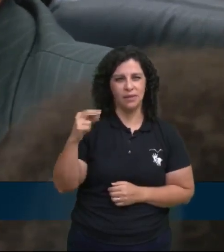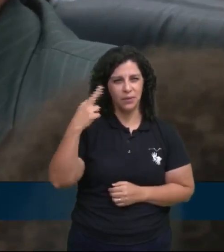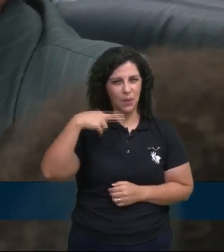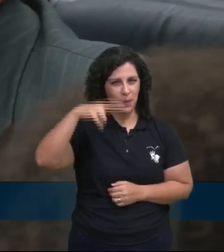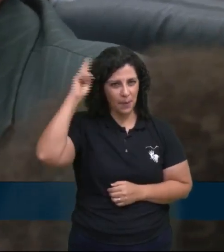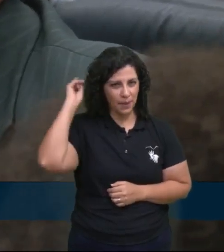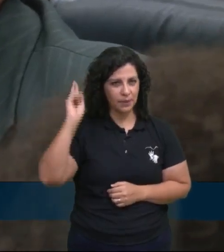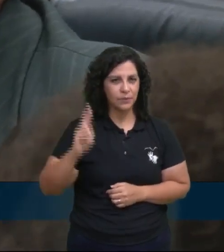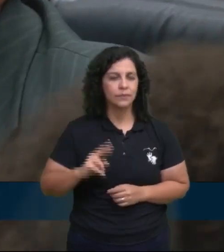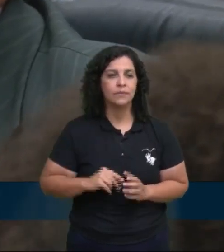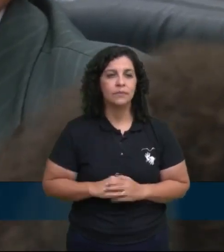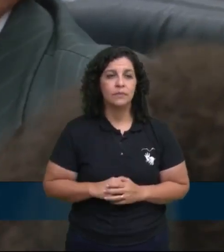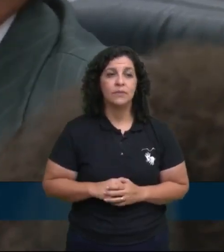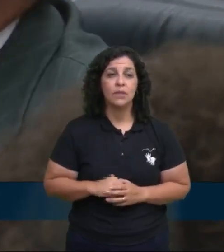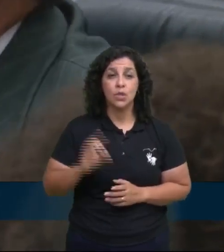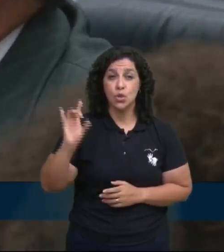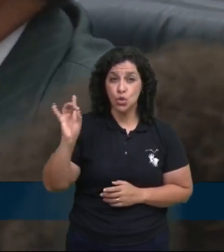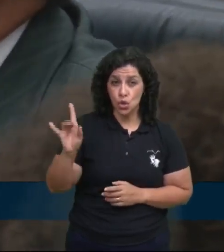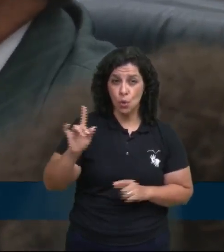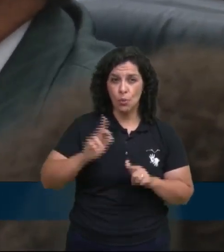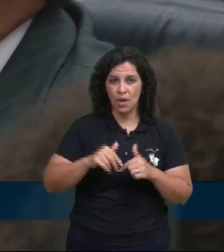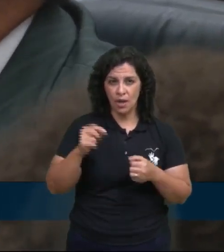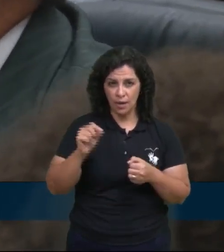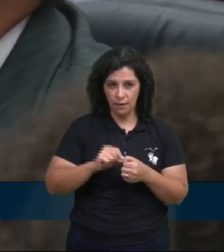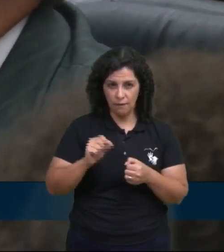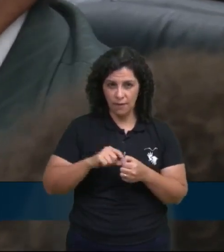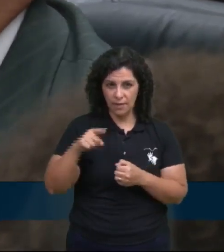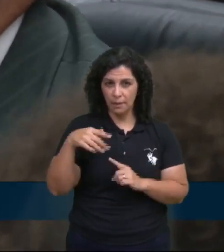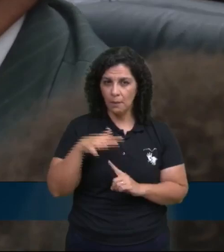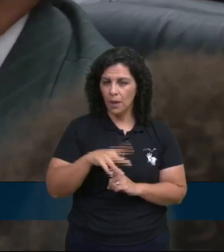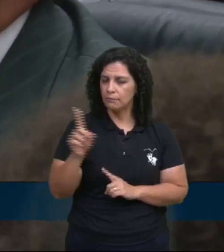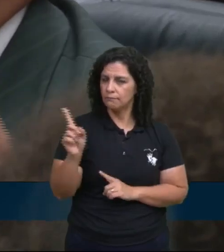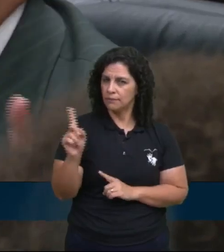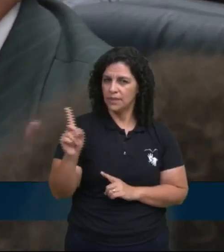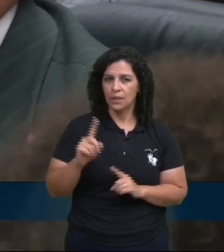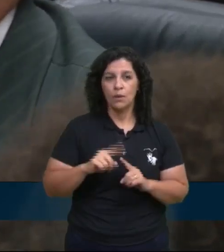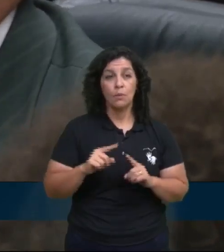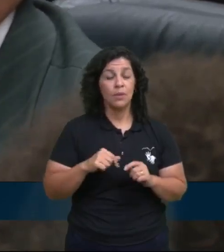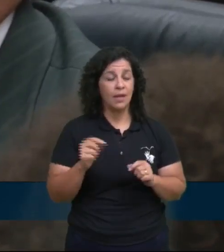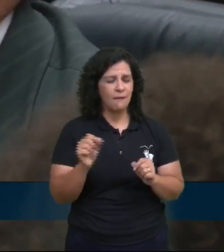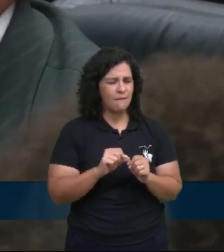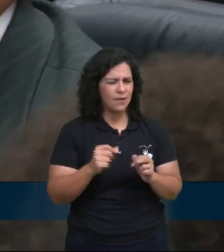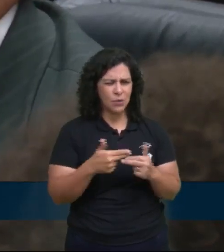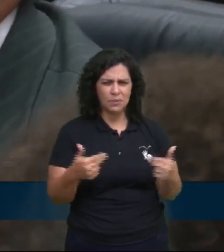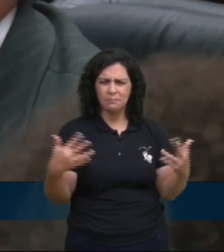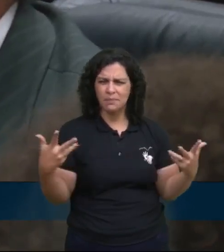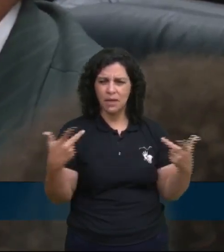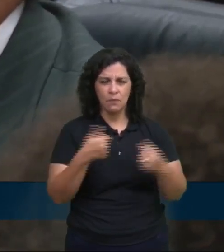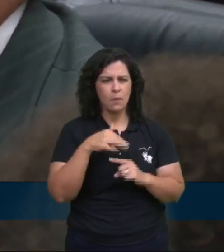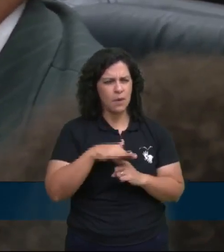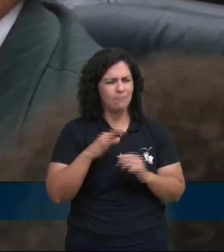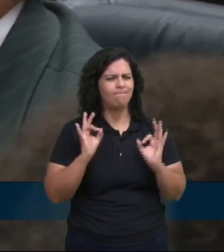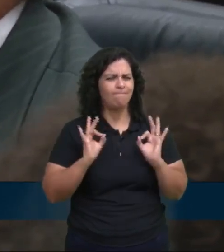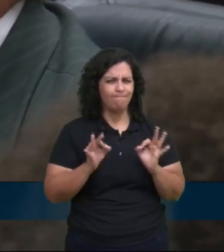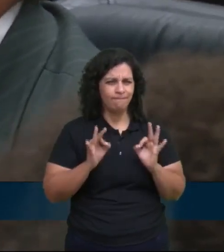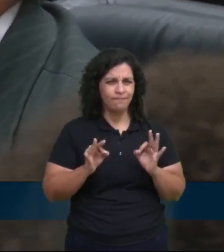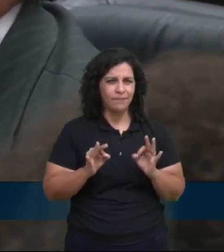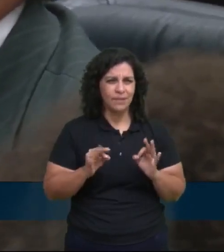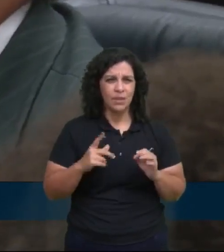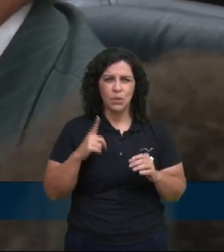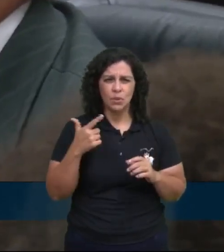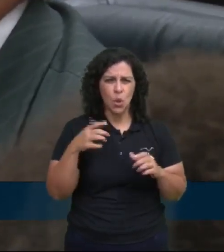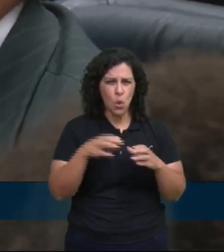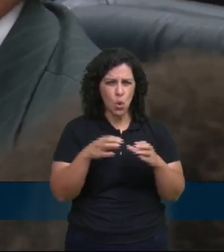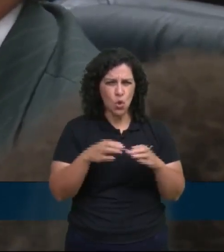Requião. Não exclusivamente por aquilo que fez pelo estado do Paraná, que é gigantesco. Não há nenhum